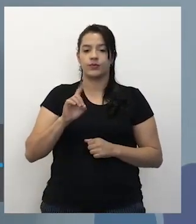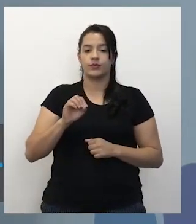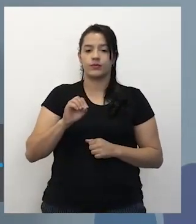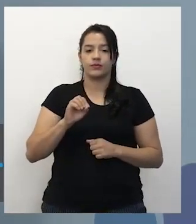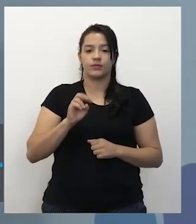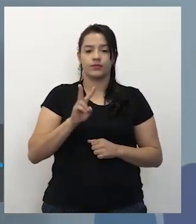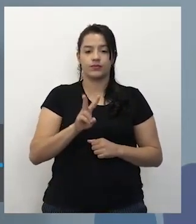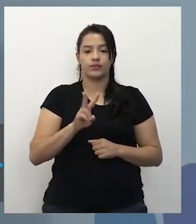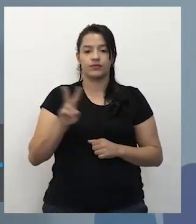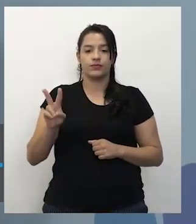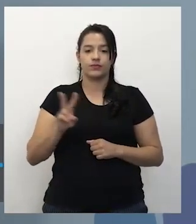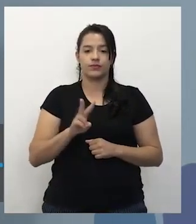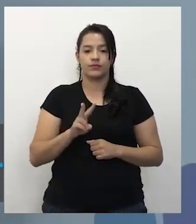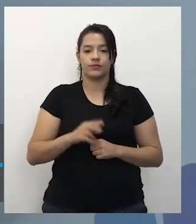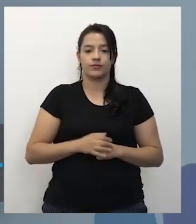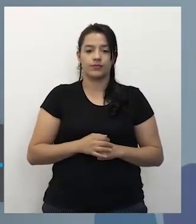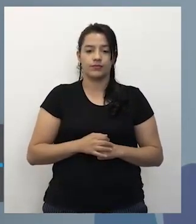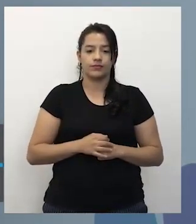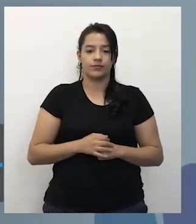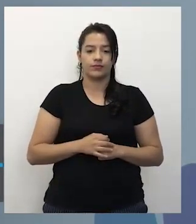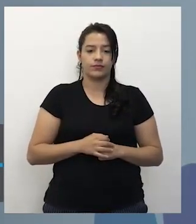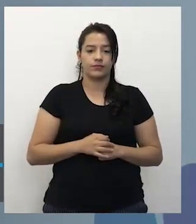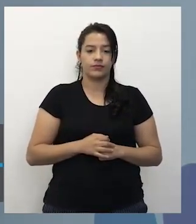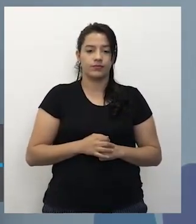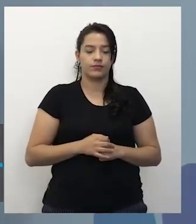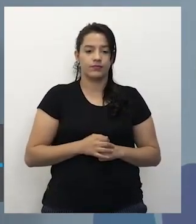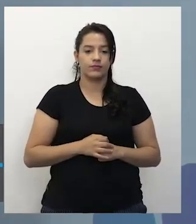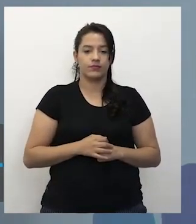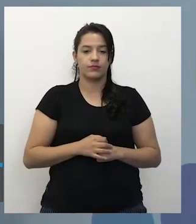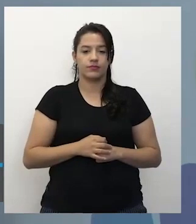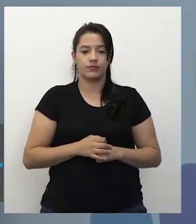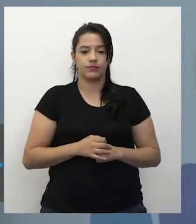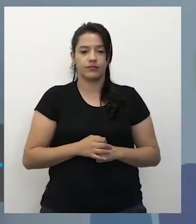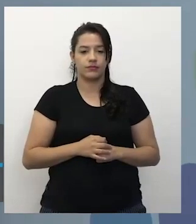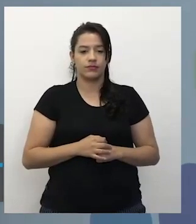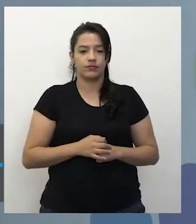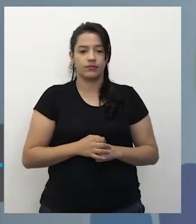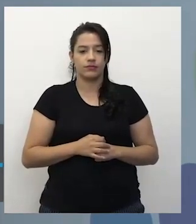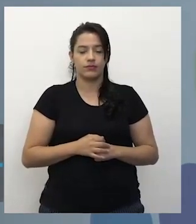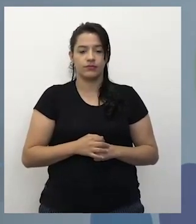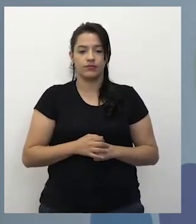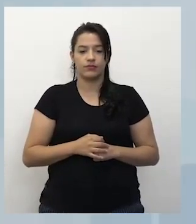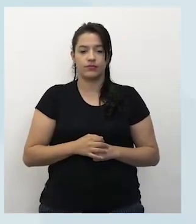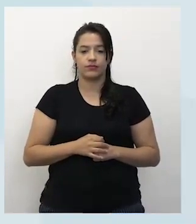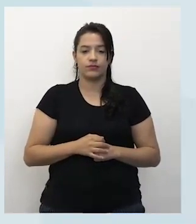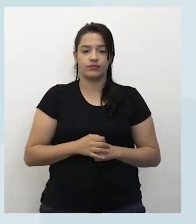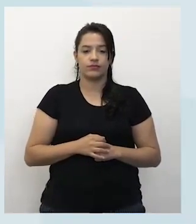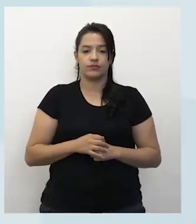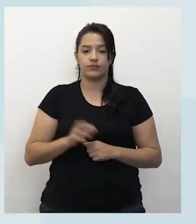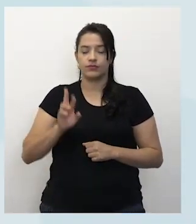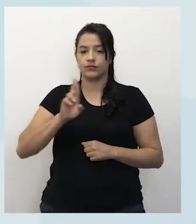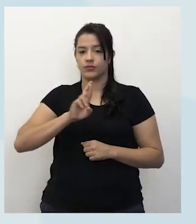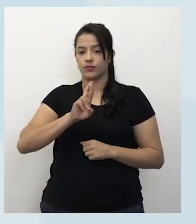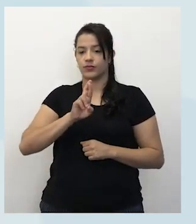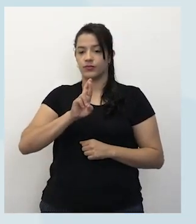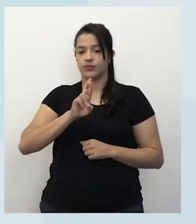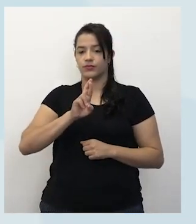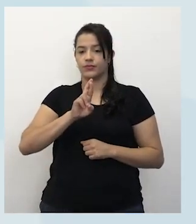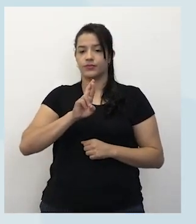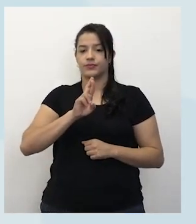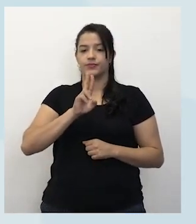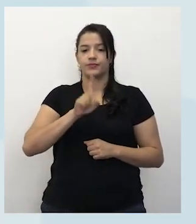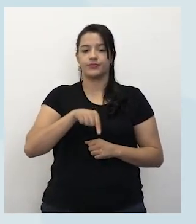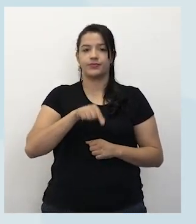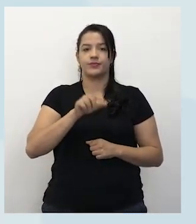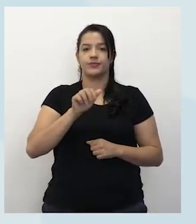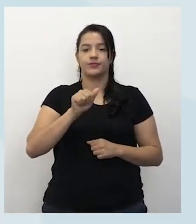Wolverine, né, em inglês, Wolverine, não é Wolverine, né, então por aí. E aí, a última aqui é car, A, é o som